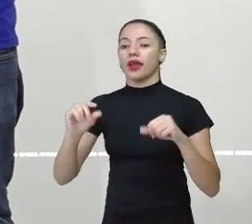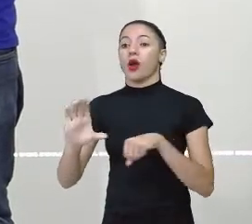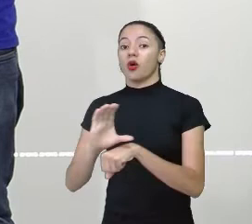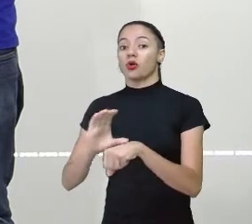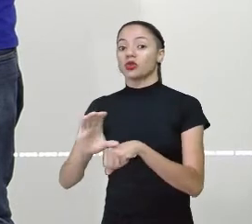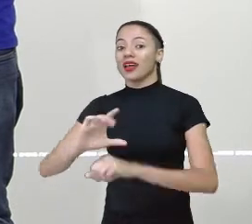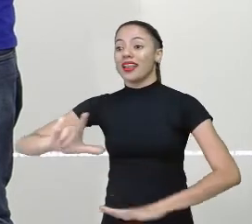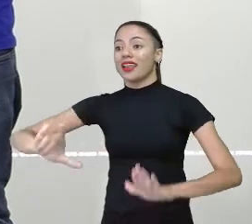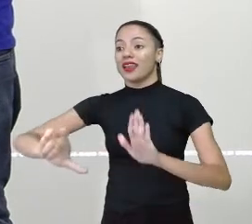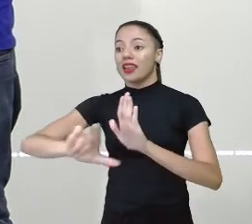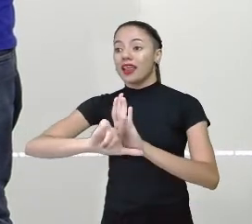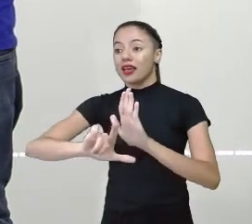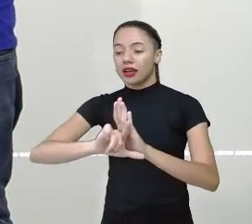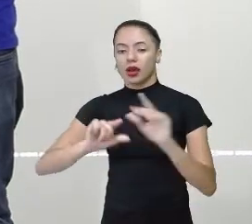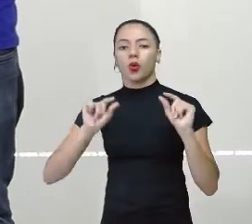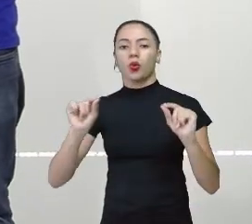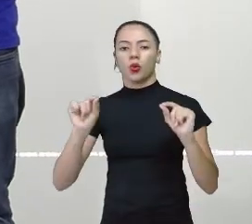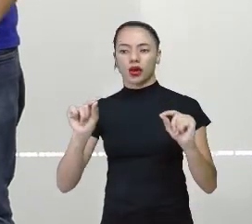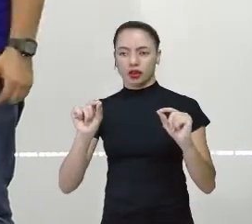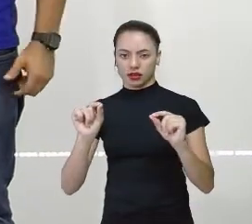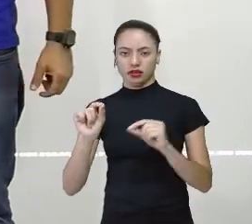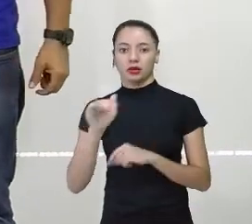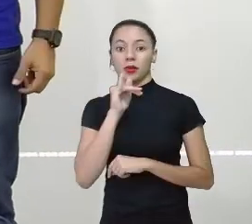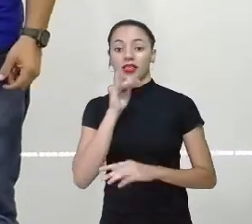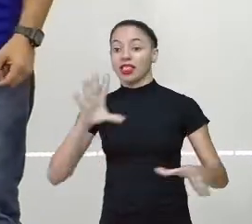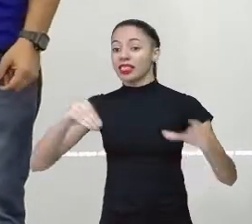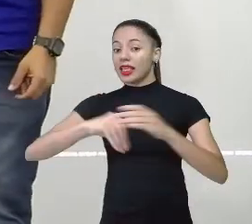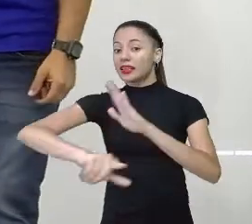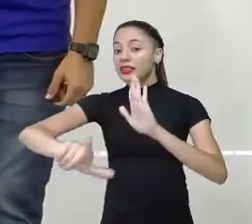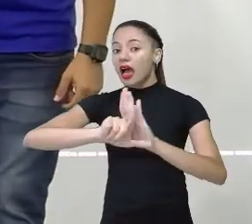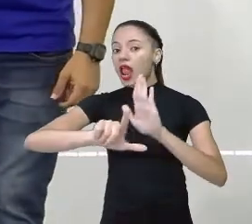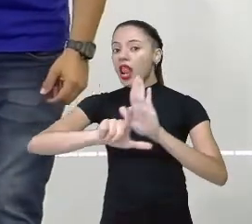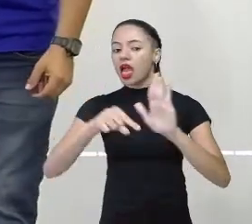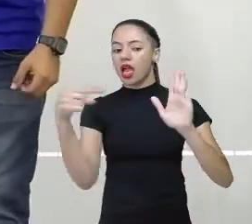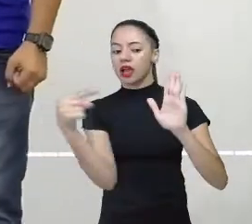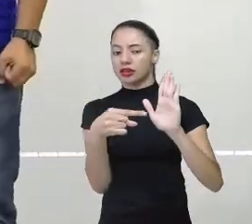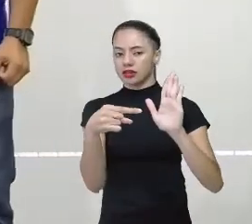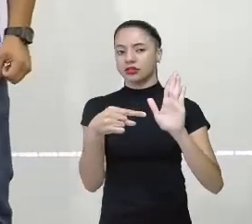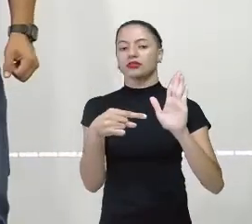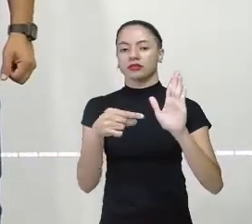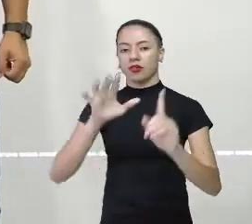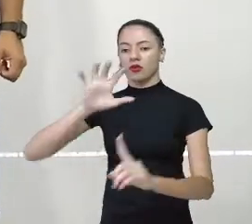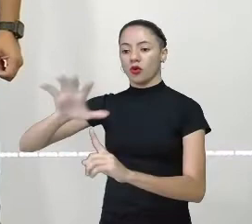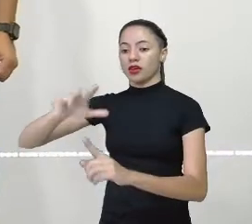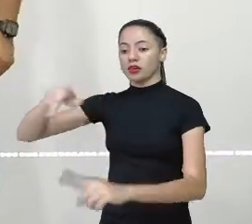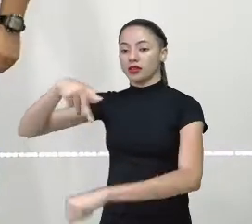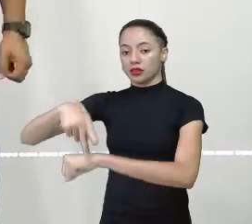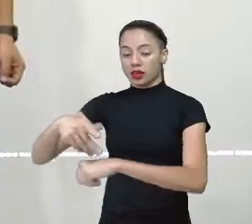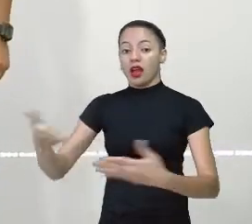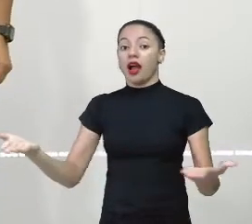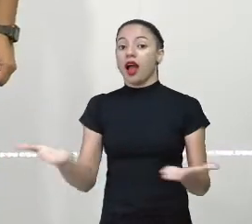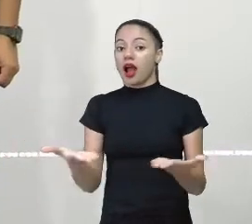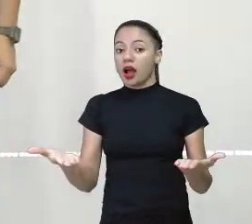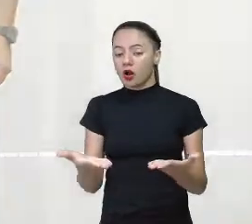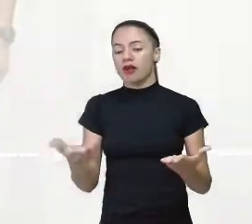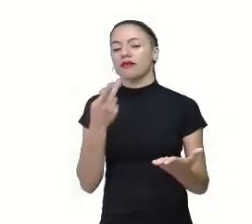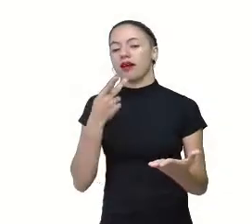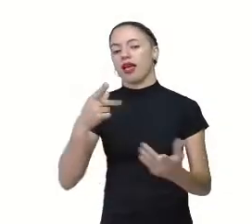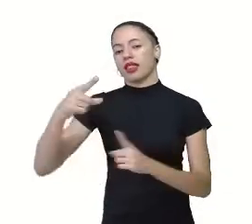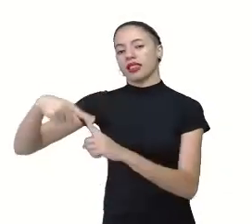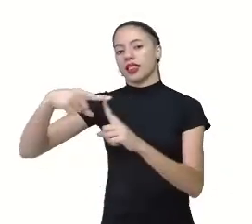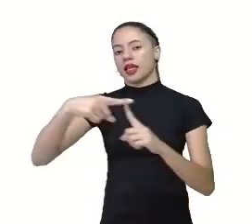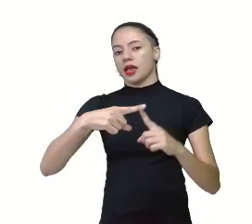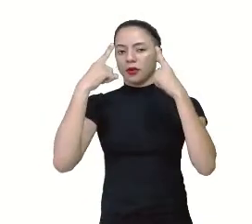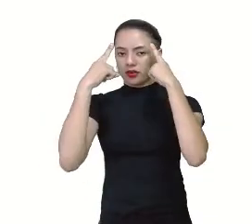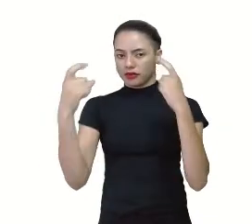está dentro dessa questão das leis que regem o nosso país. A gente vai falar agora a respeito de tipos de violência. Inclusive